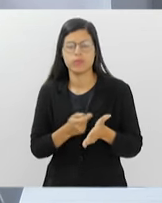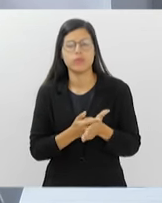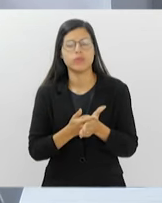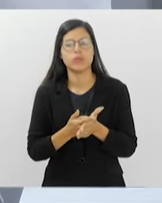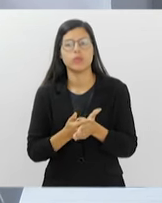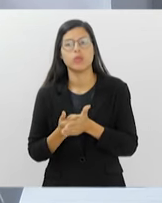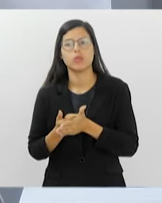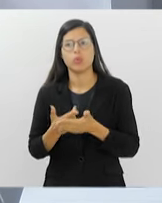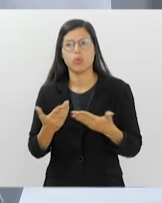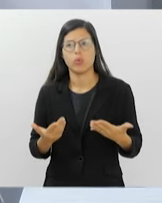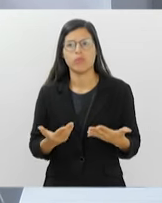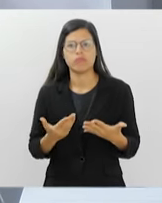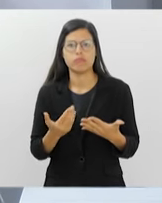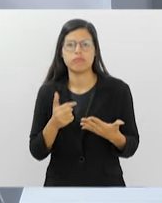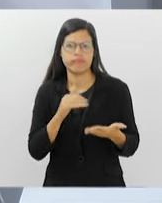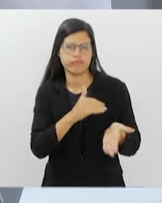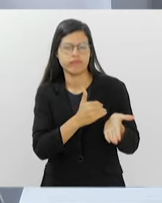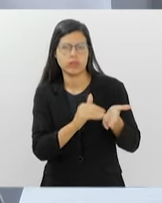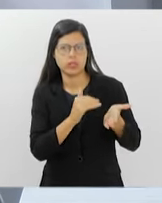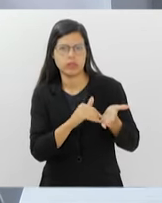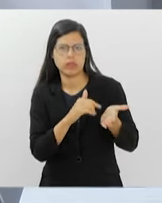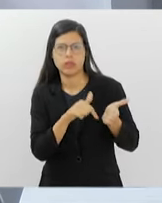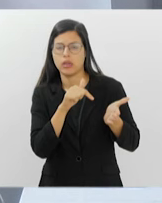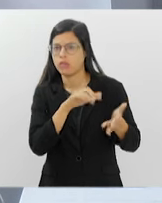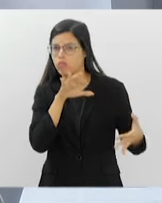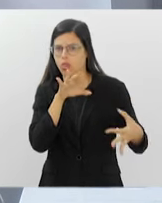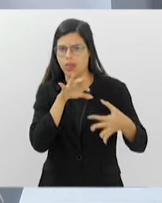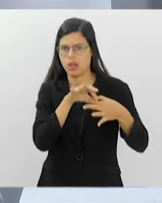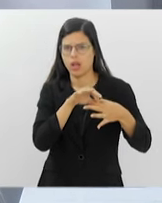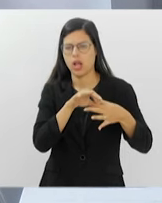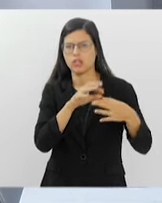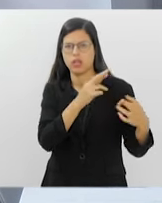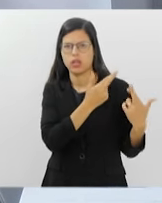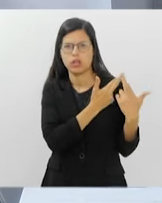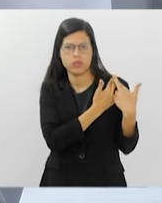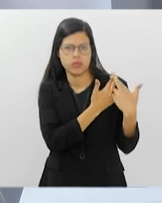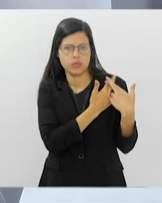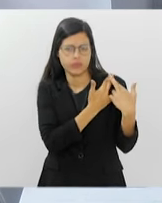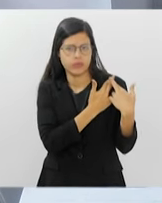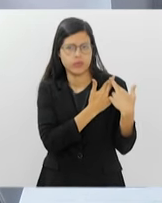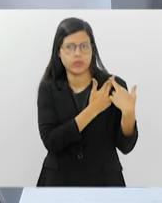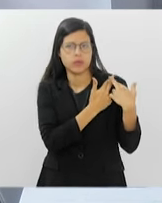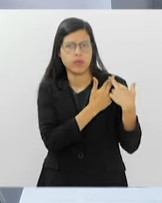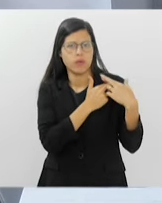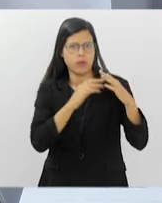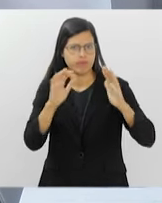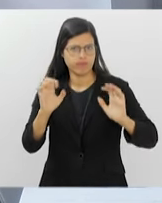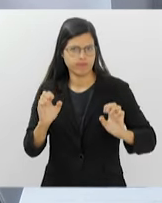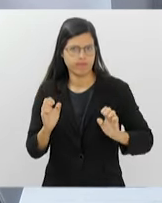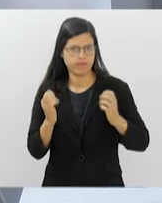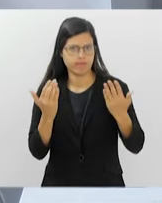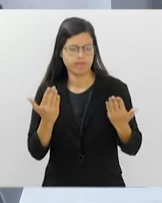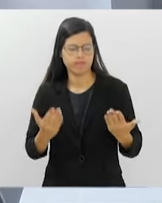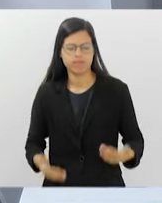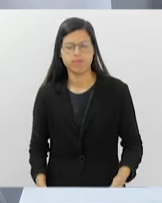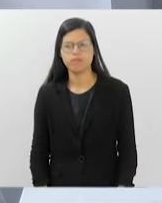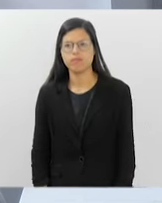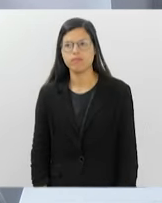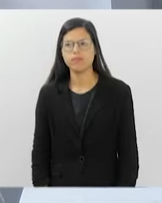estão eh intimamente ligados responsáveis por Esse grande evento